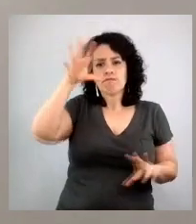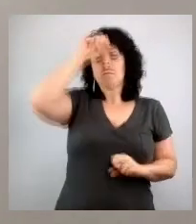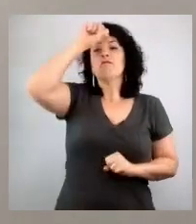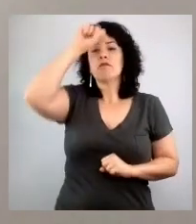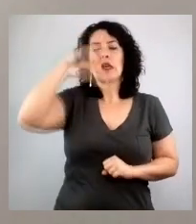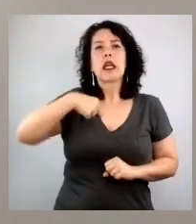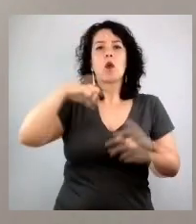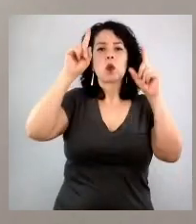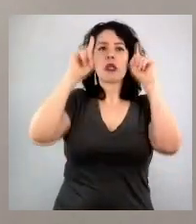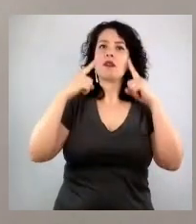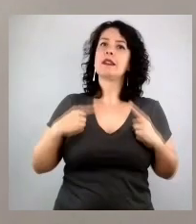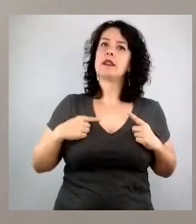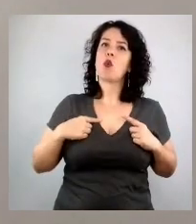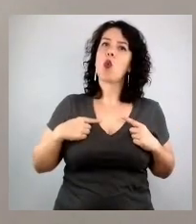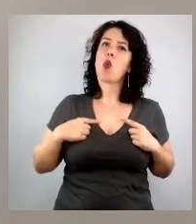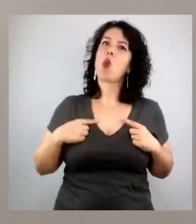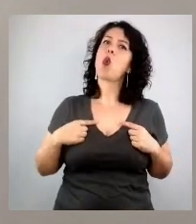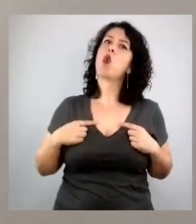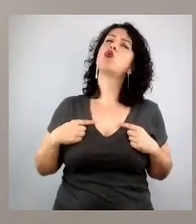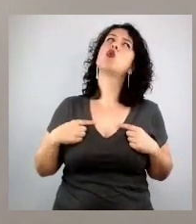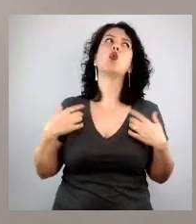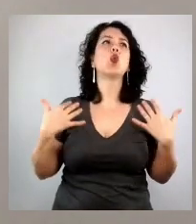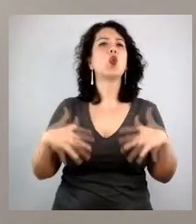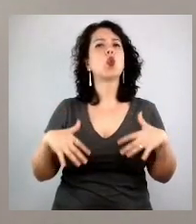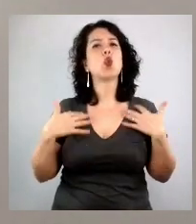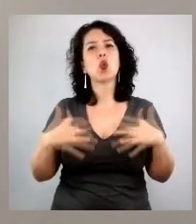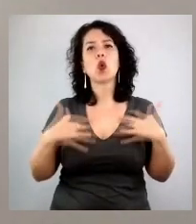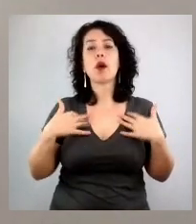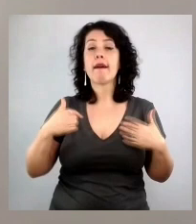curso técnico em administração no meu ensino médio,